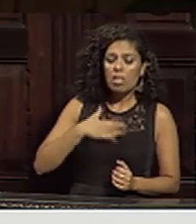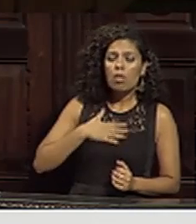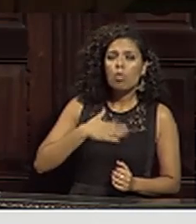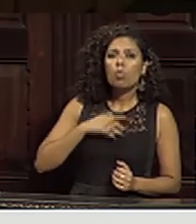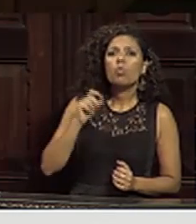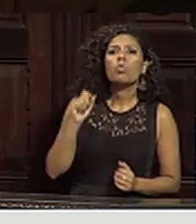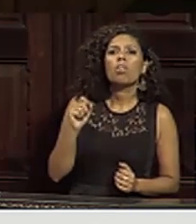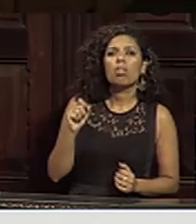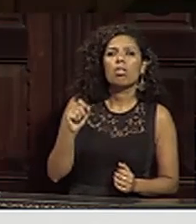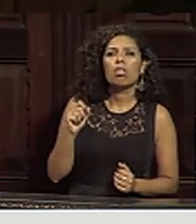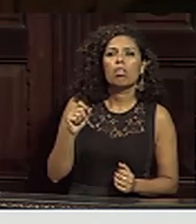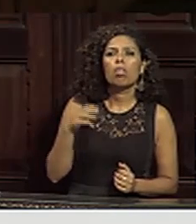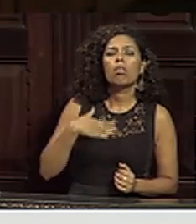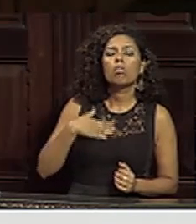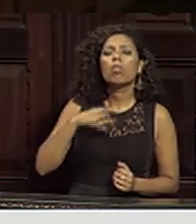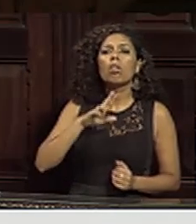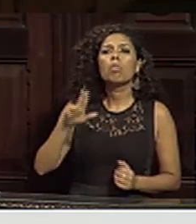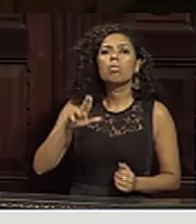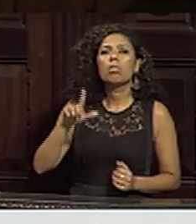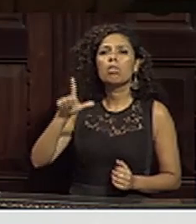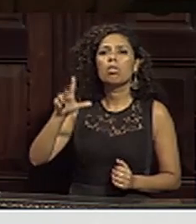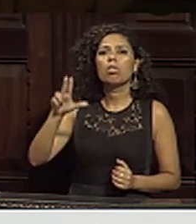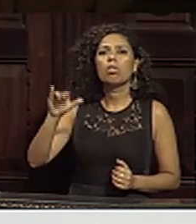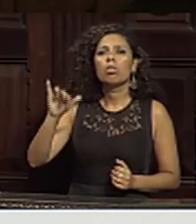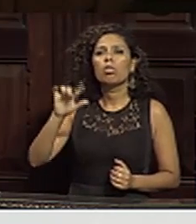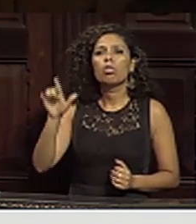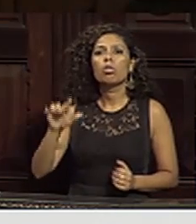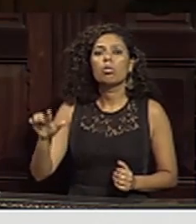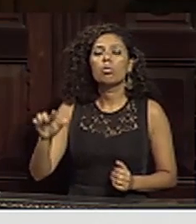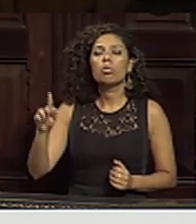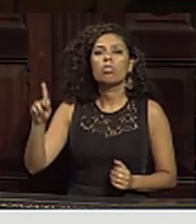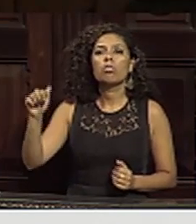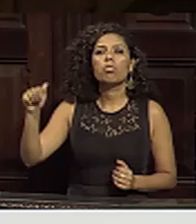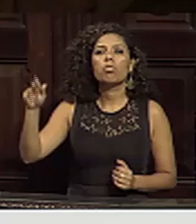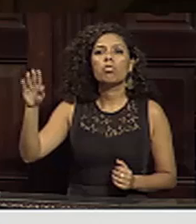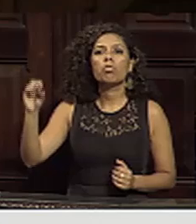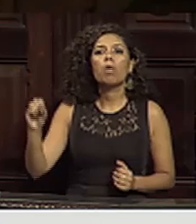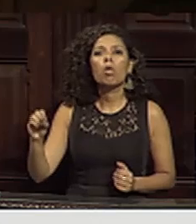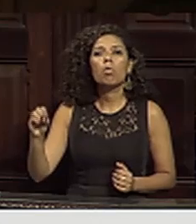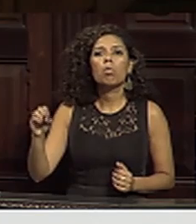deputado Paulo Ramos, um engenheiro